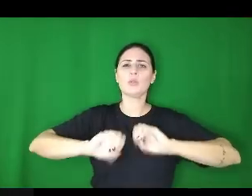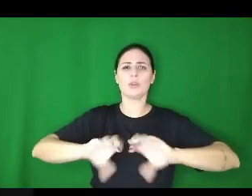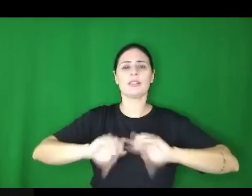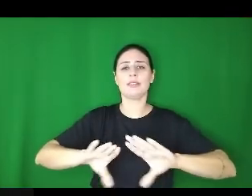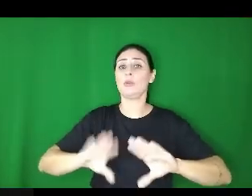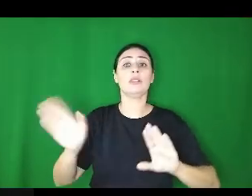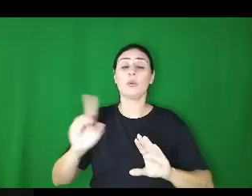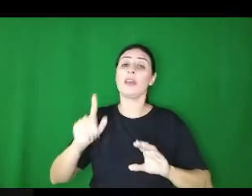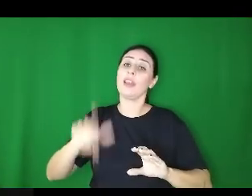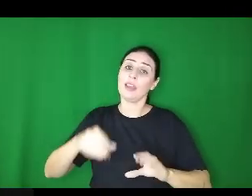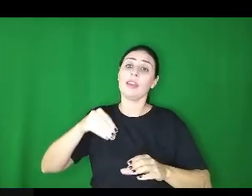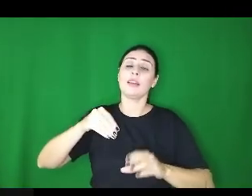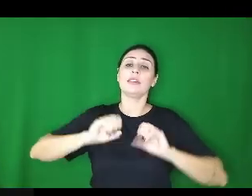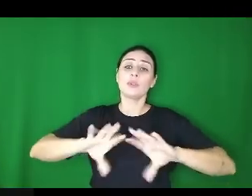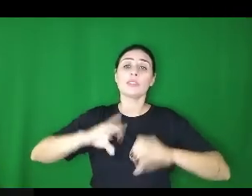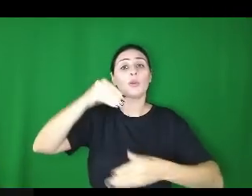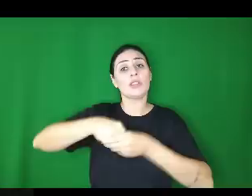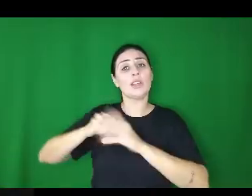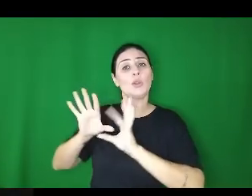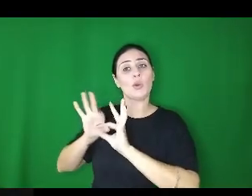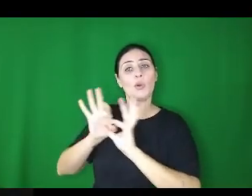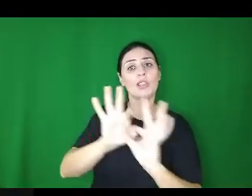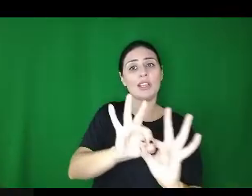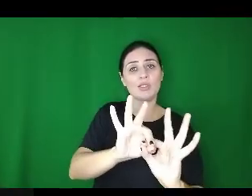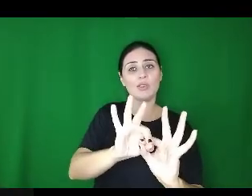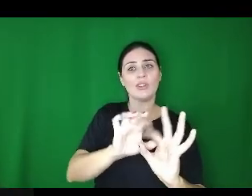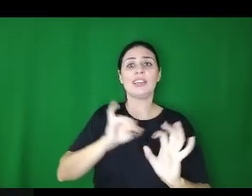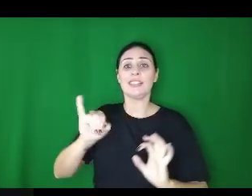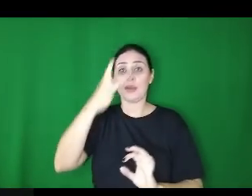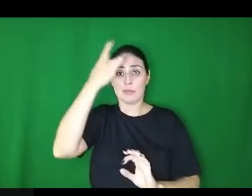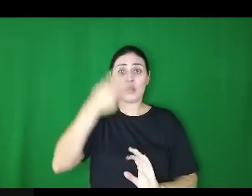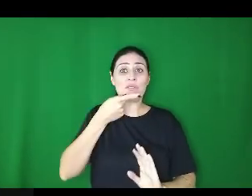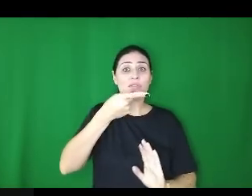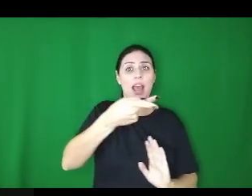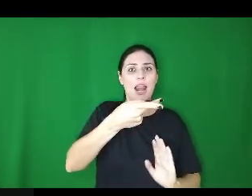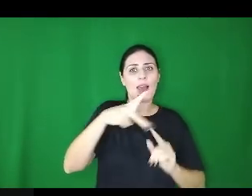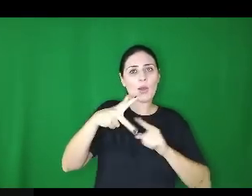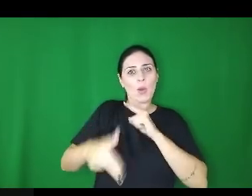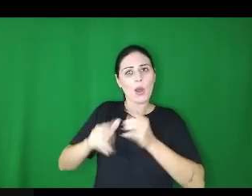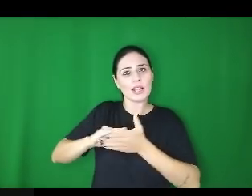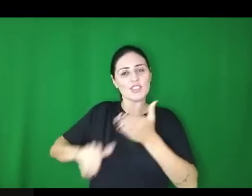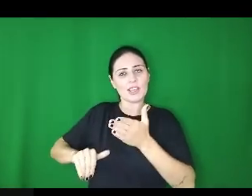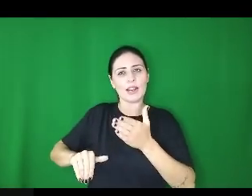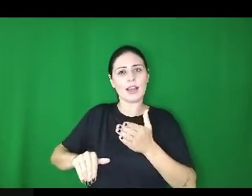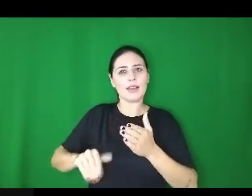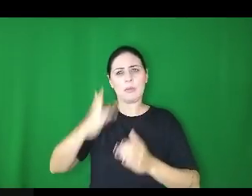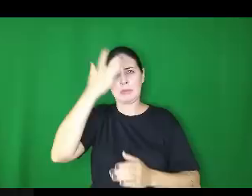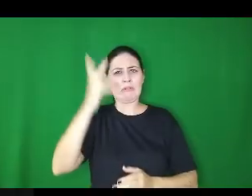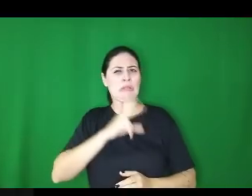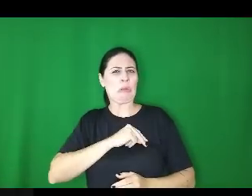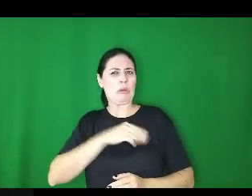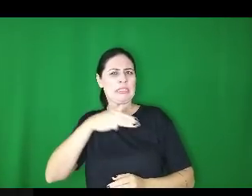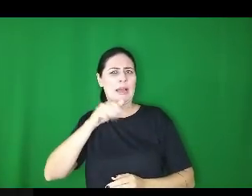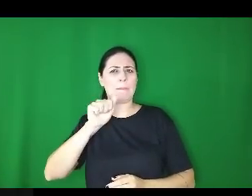gente manter? Não dá para ser o ideal. Vamos partir desse ponto. O necessário, o que a gente precisa? Dentro desse